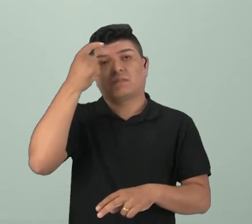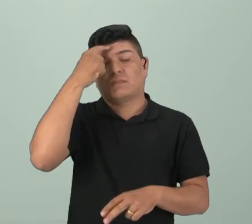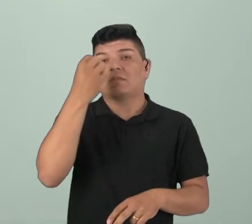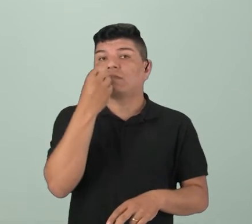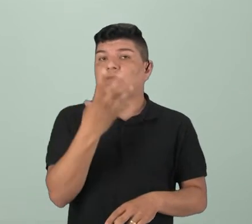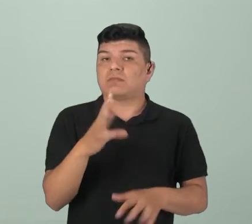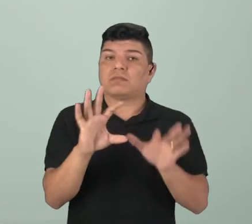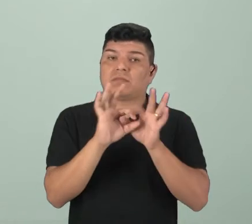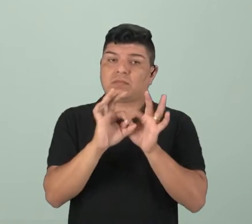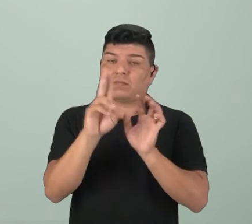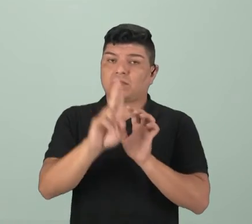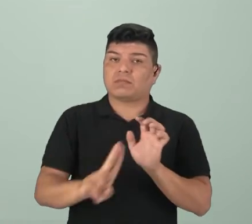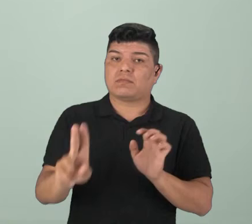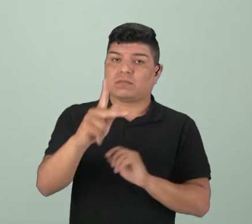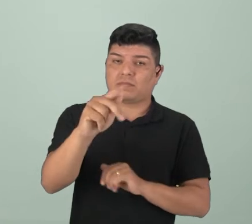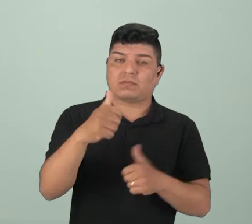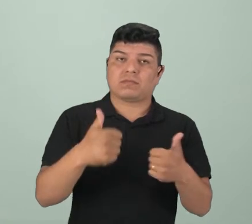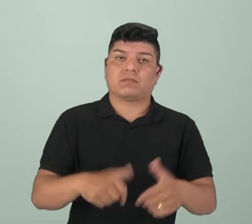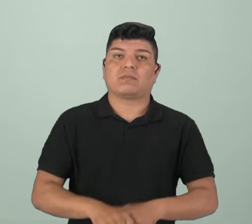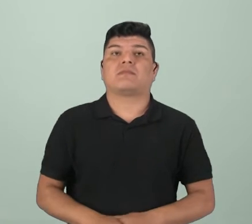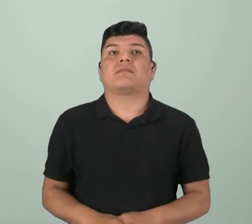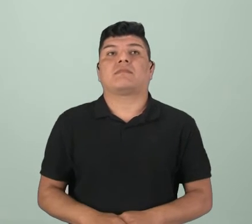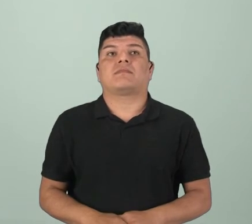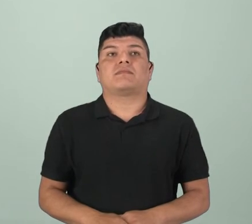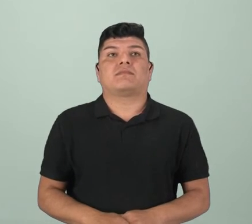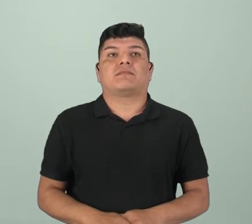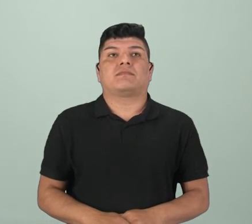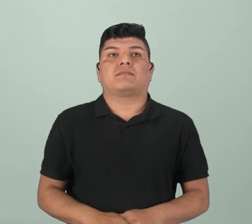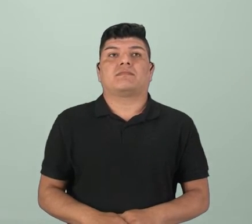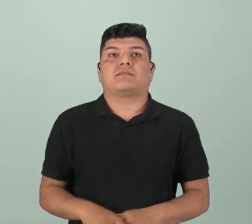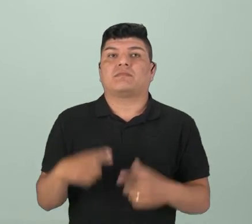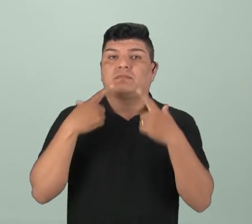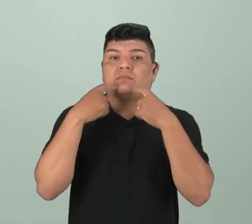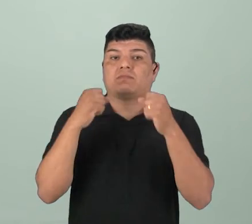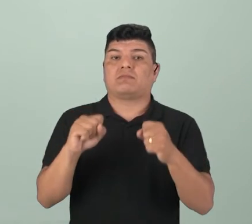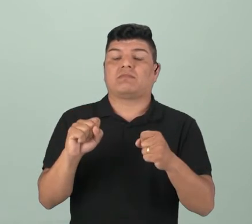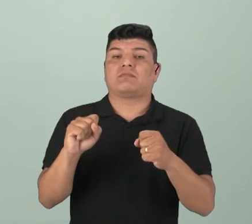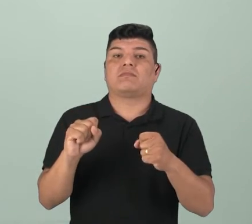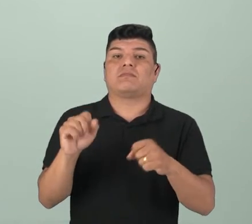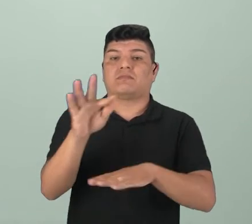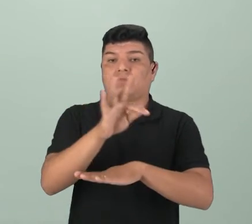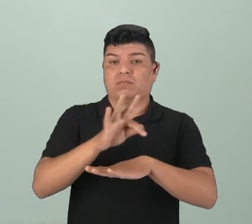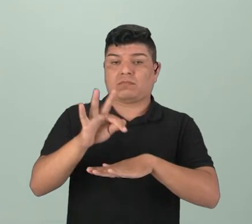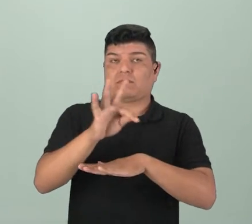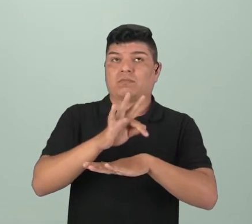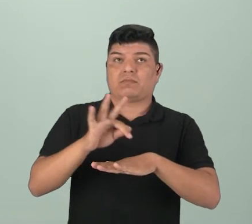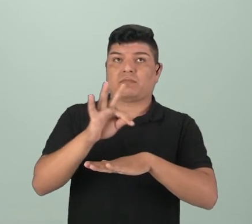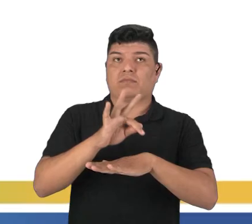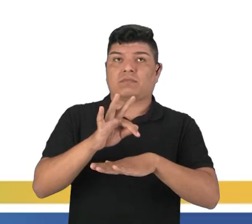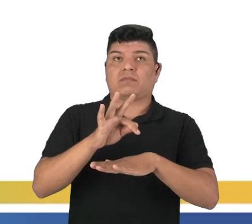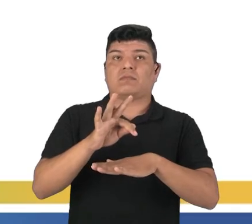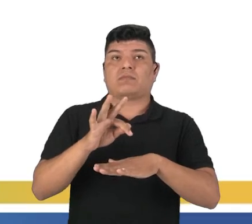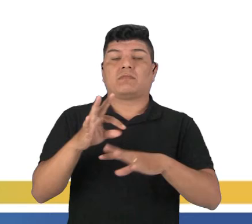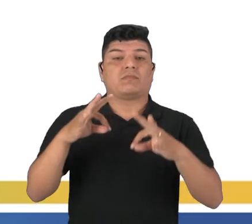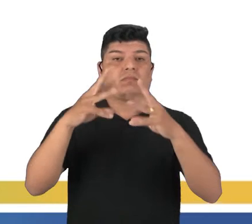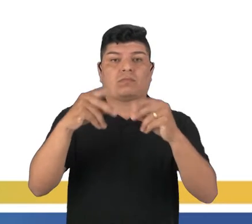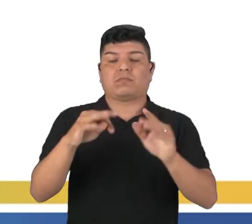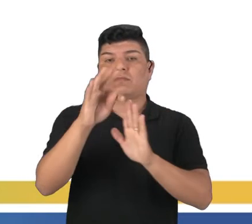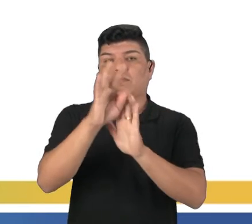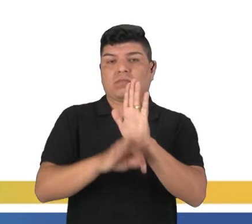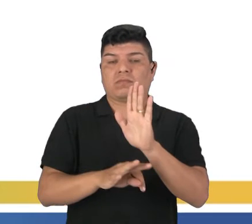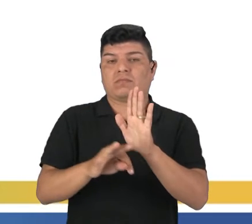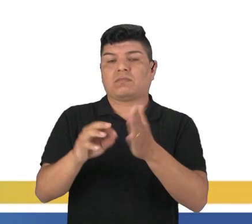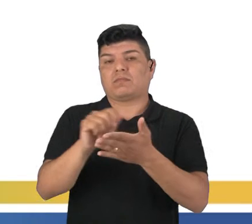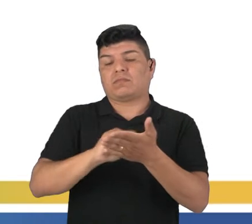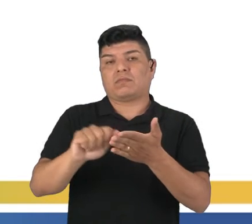bem nesses conectivos que você vai usar, tá certo? A linguagem tem que ser uma linguagem formal, tá? Todo texto que nós